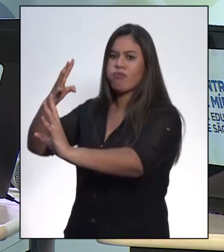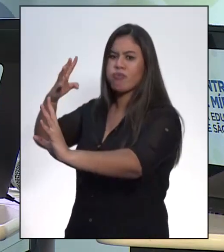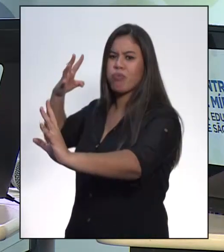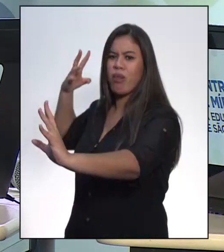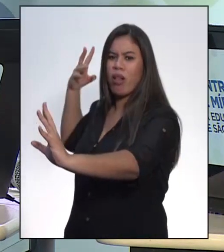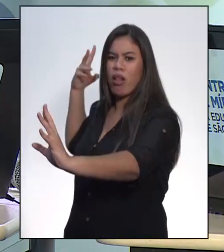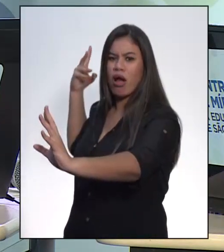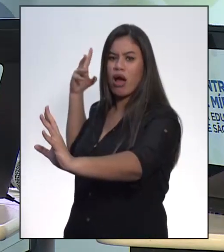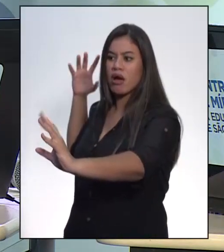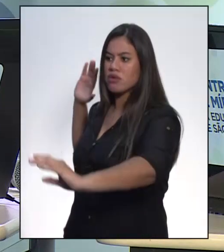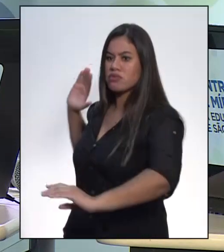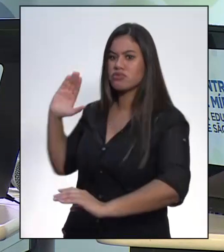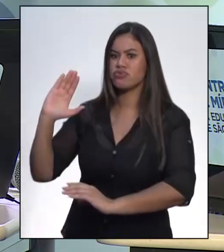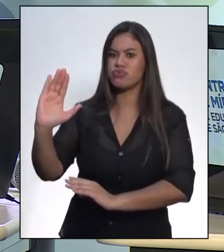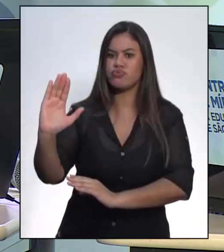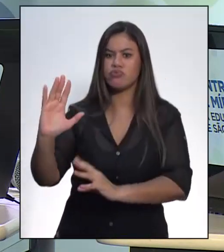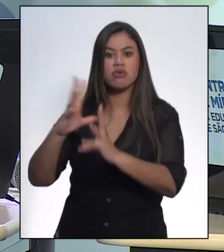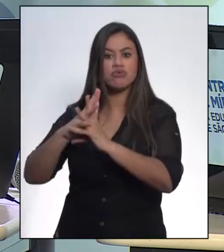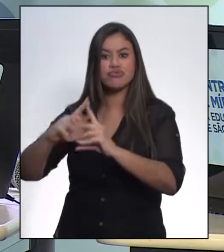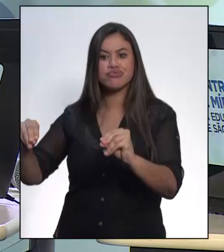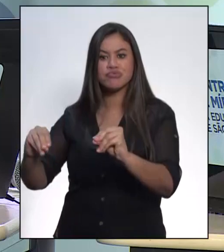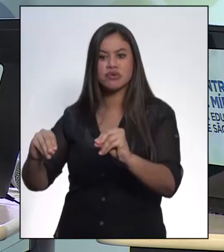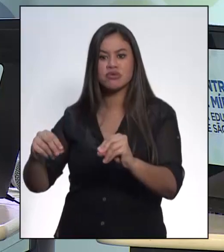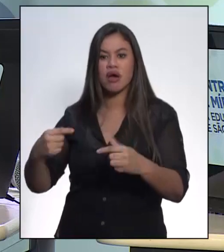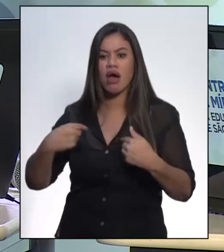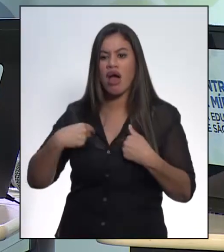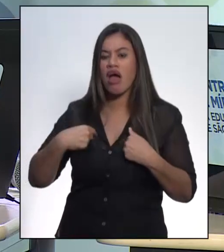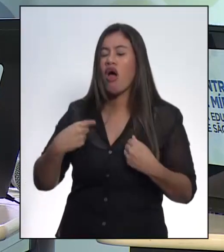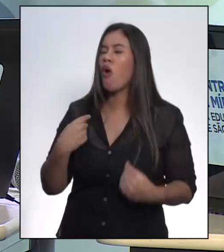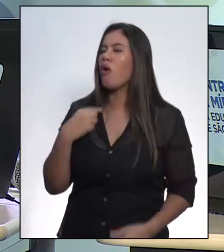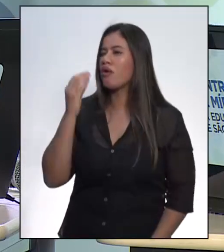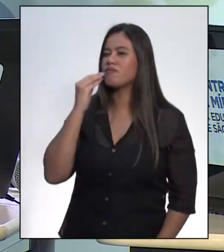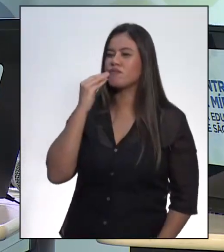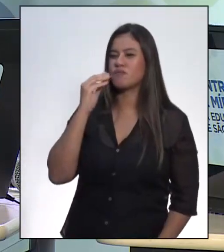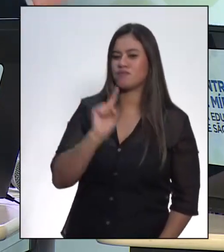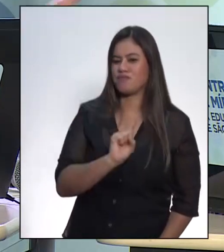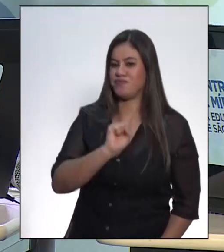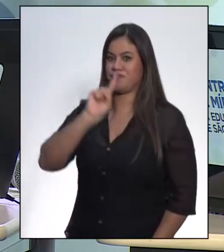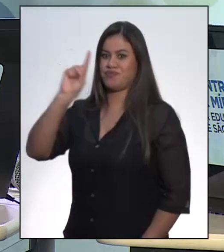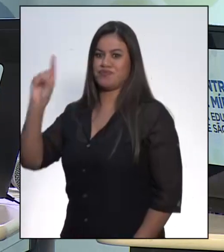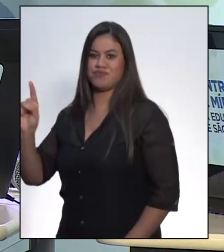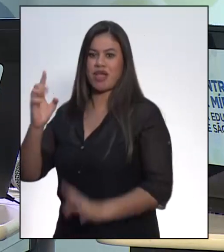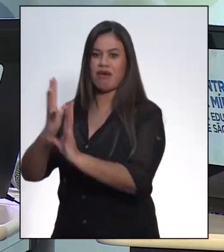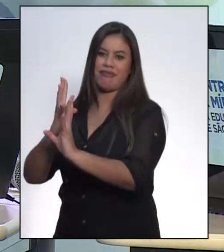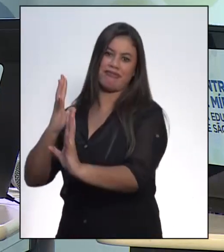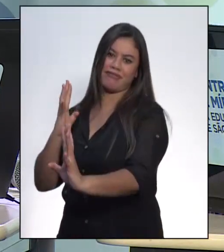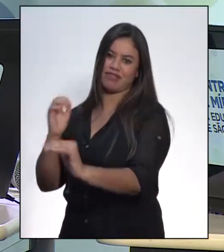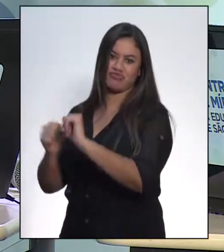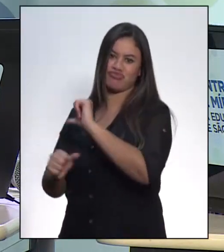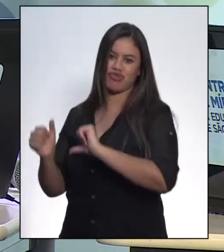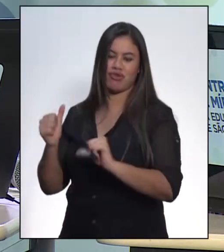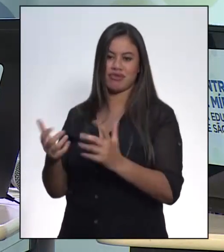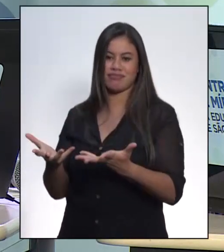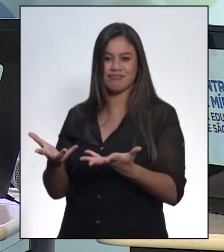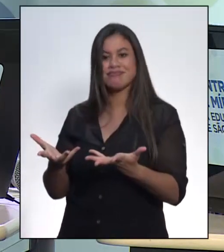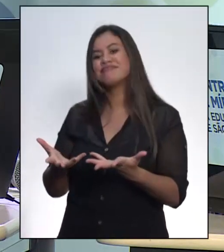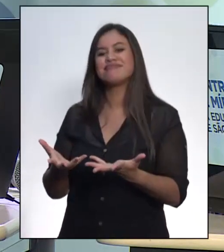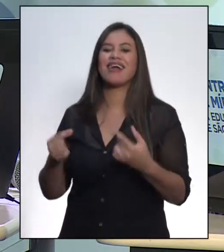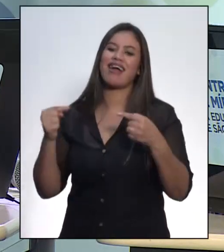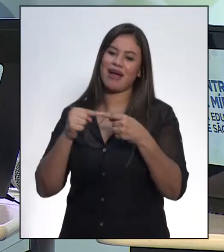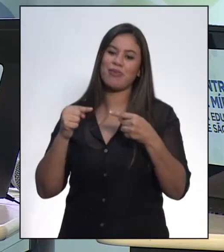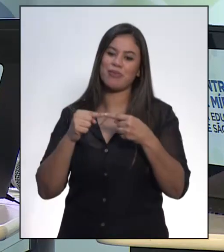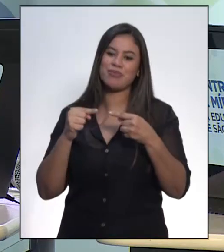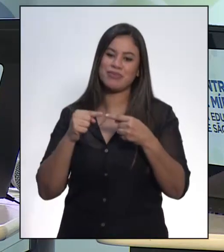ela simplesmente sumiu. O que eu vou fazer? Vou correndo para outra fila, né? Então, é isso que acontece